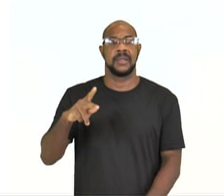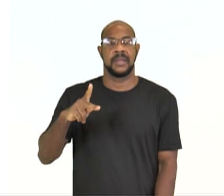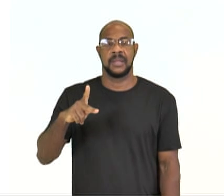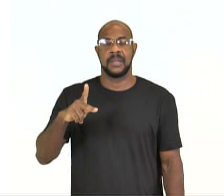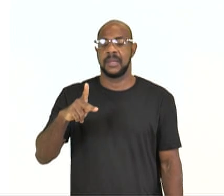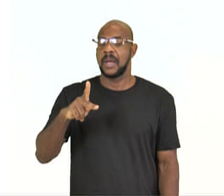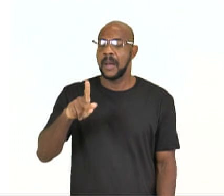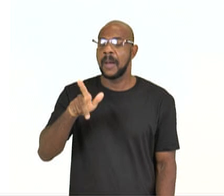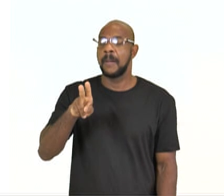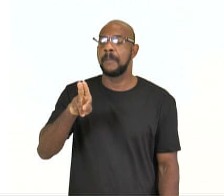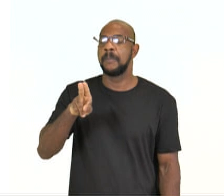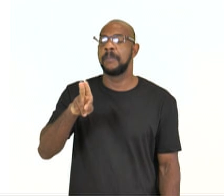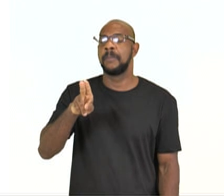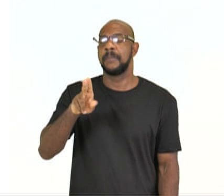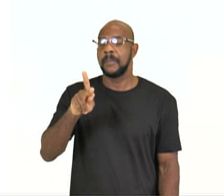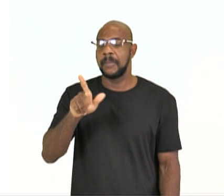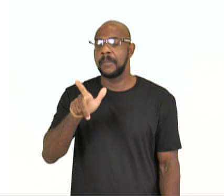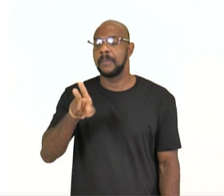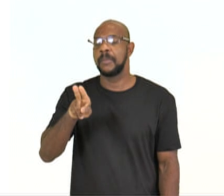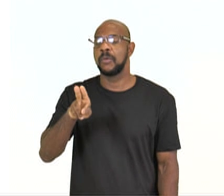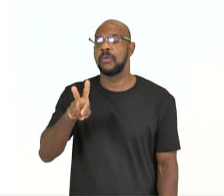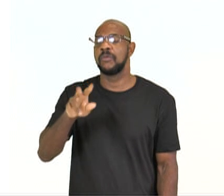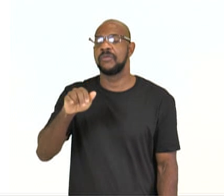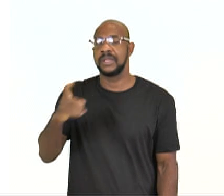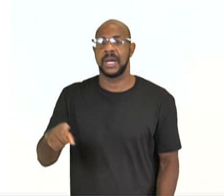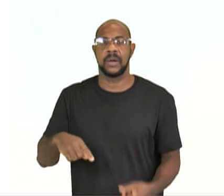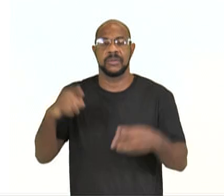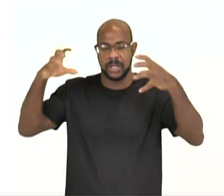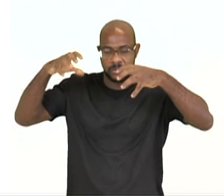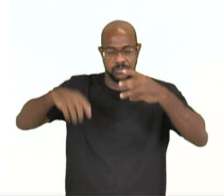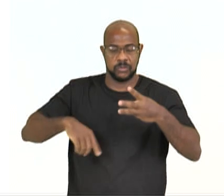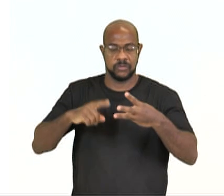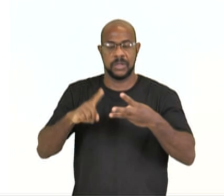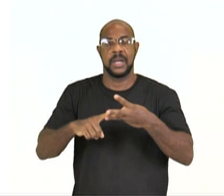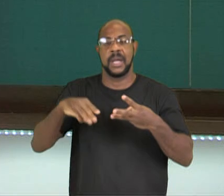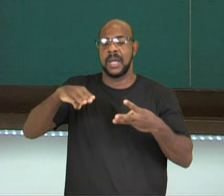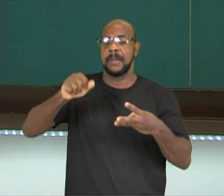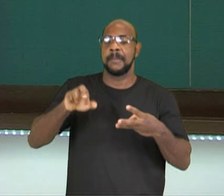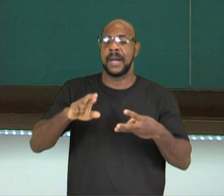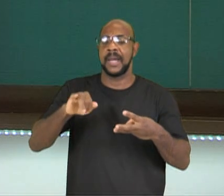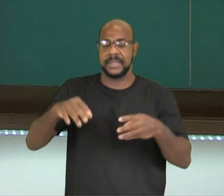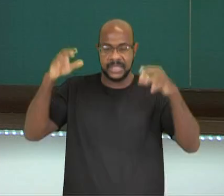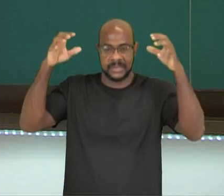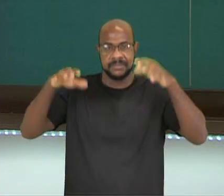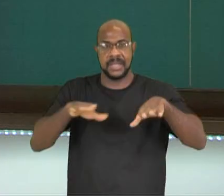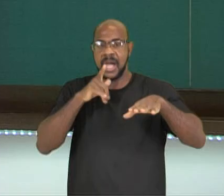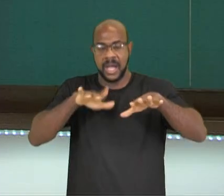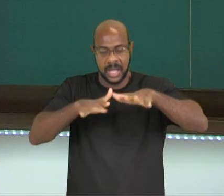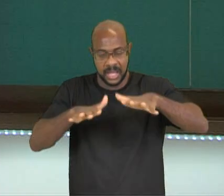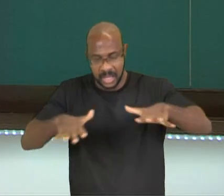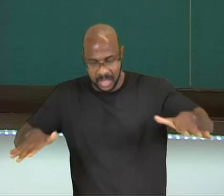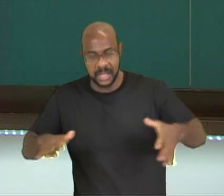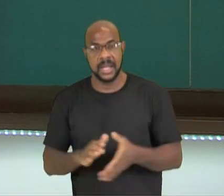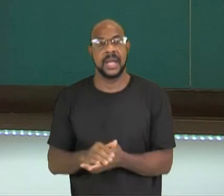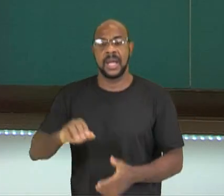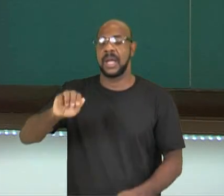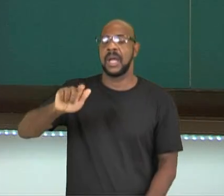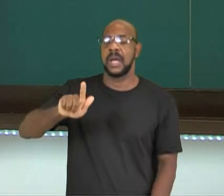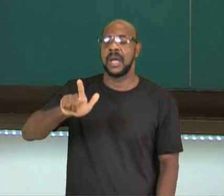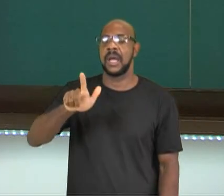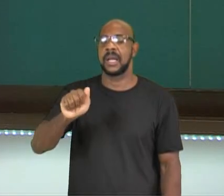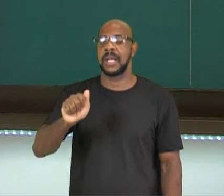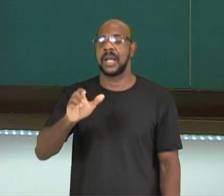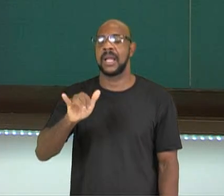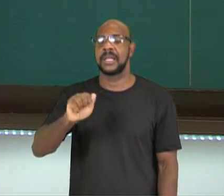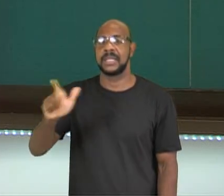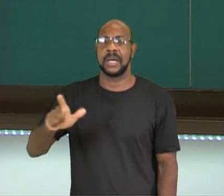é da chuva, marinha, né, dos mares, oceanos, e glacial do gelo, certo? O intemperismo, que